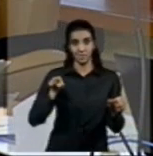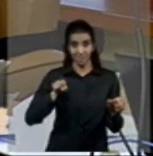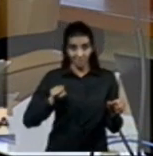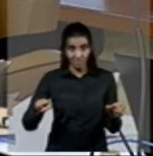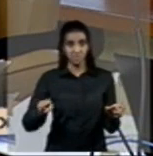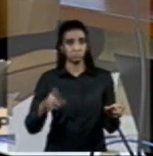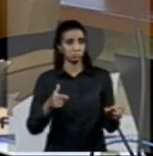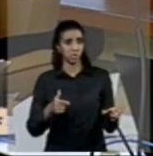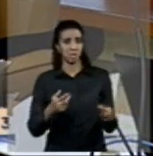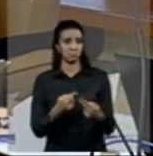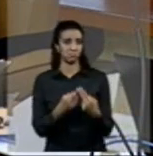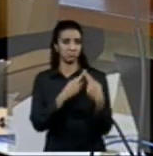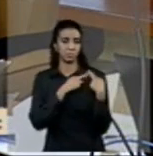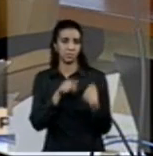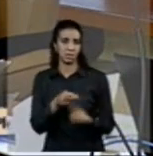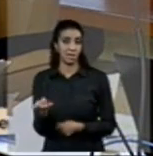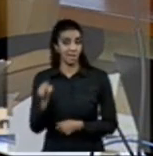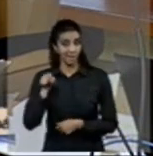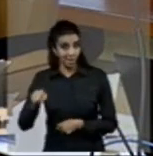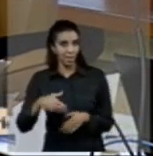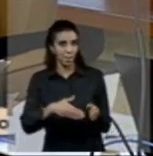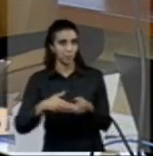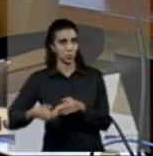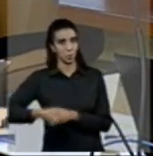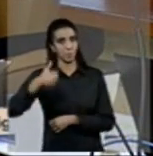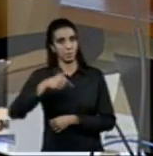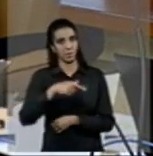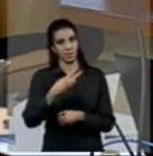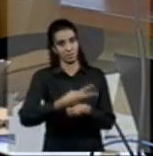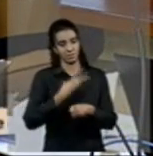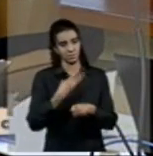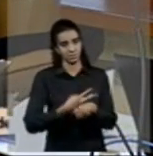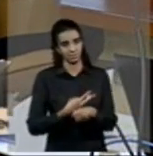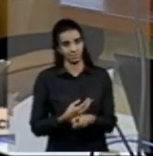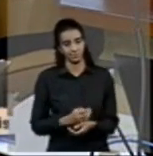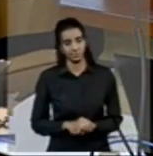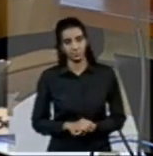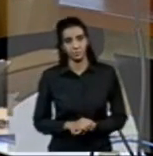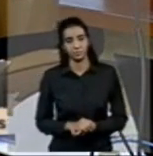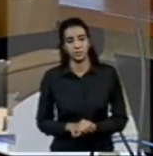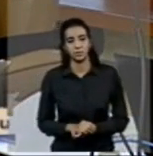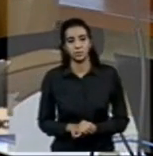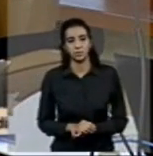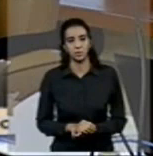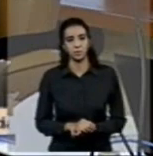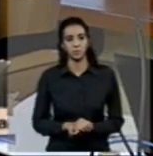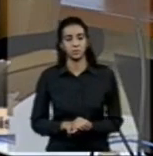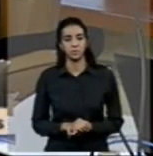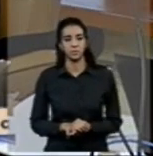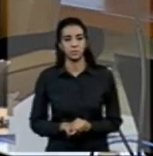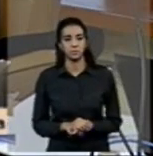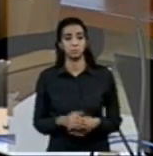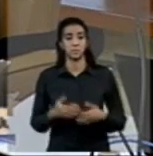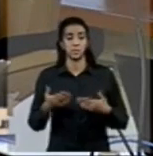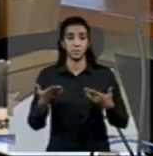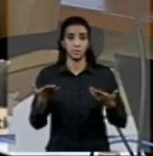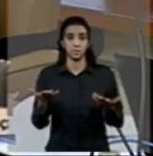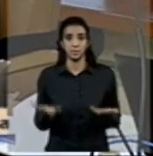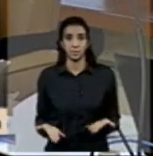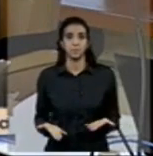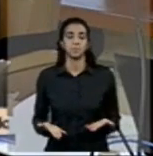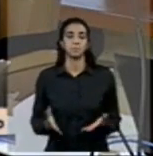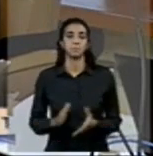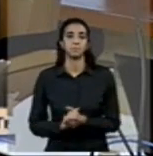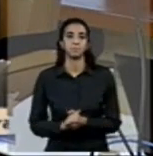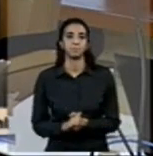utilização de sua força de trabalho. Portanto, cabe aferir se essa interpretação,